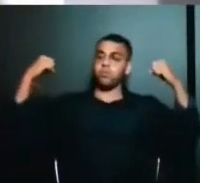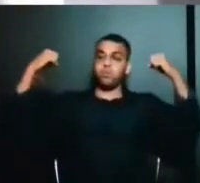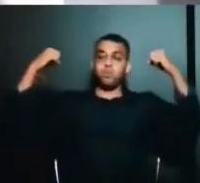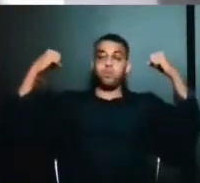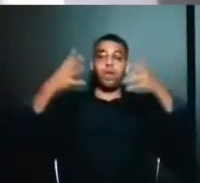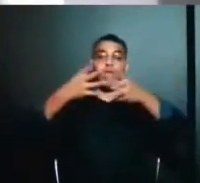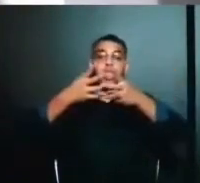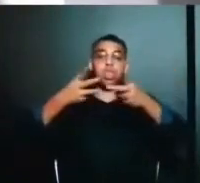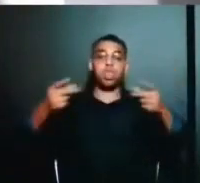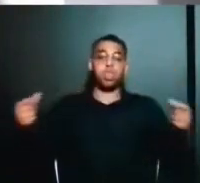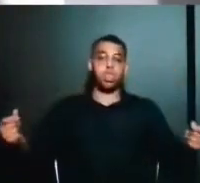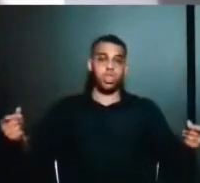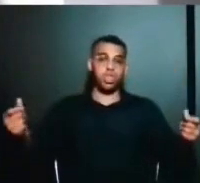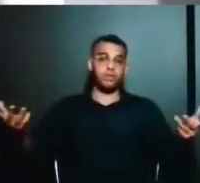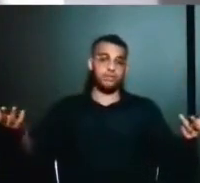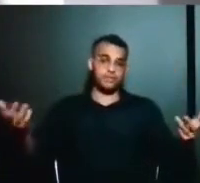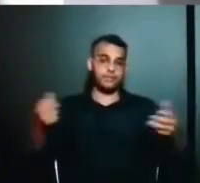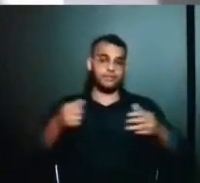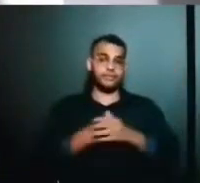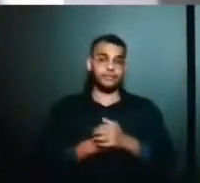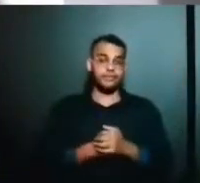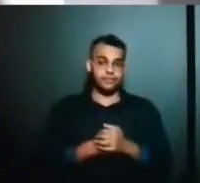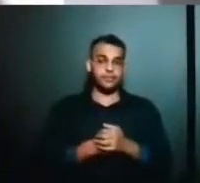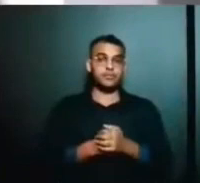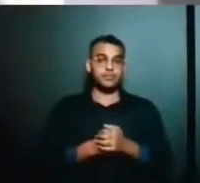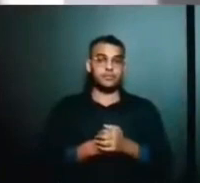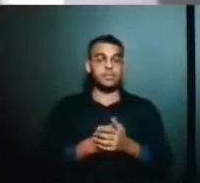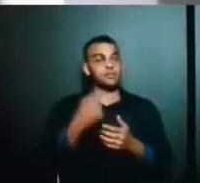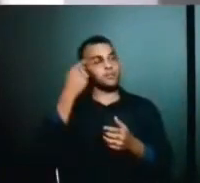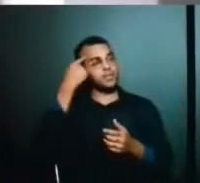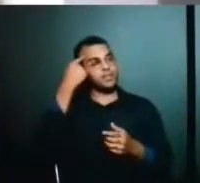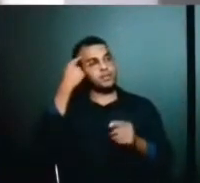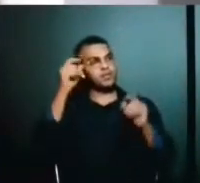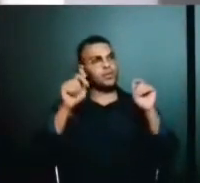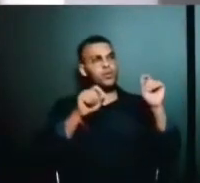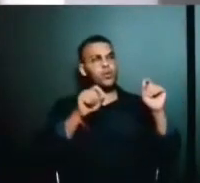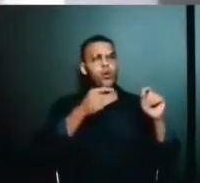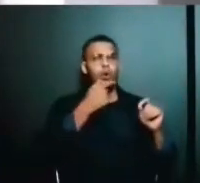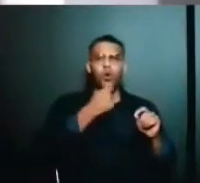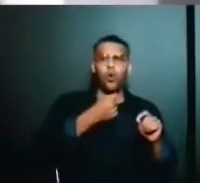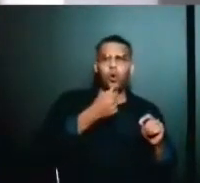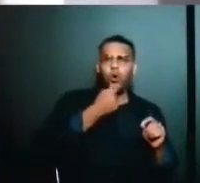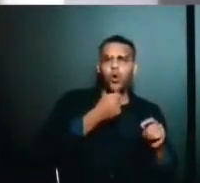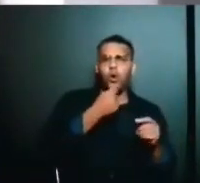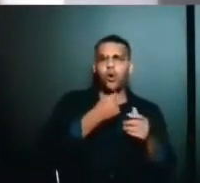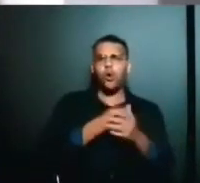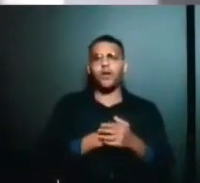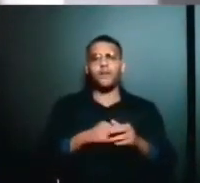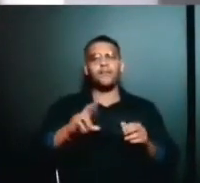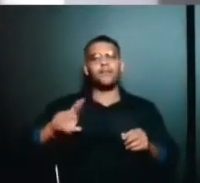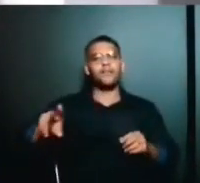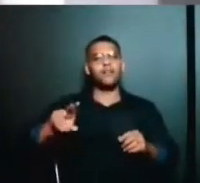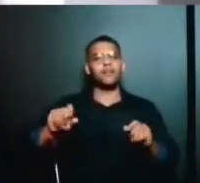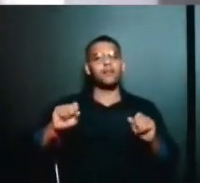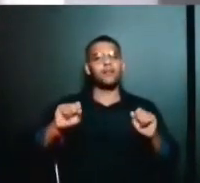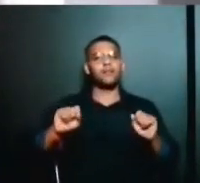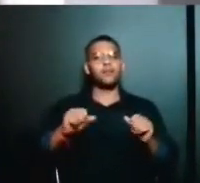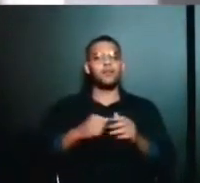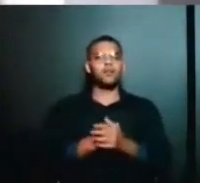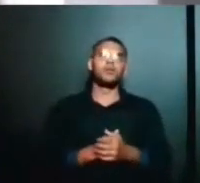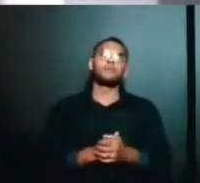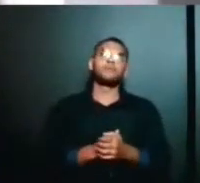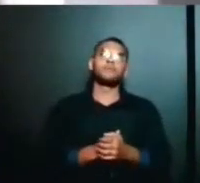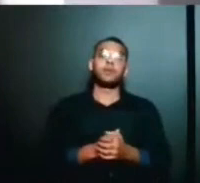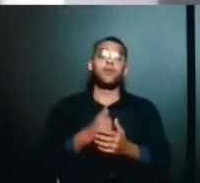nossa sociedade acabar achando que assim, que homens, na verdade, são mulheres com defeito, a